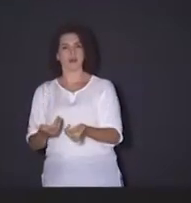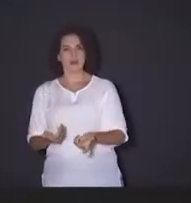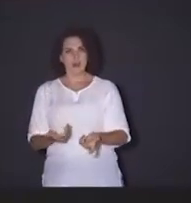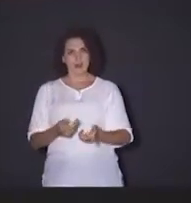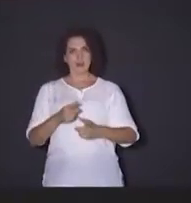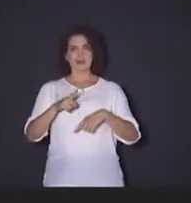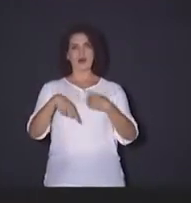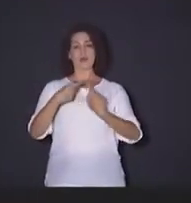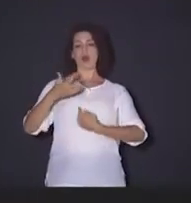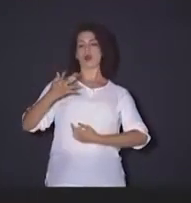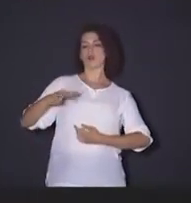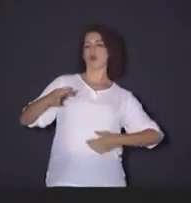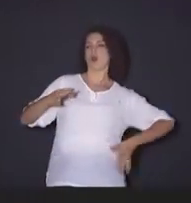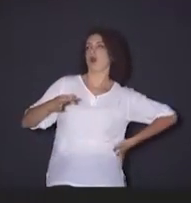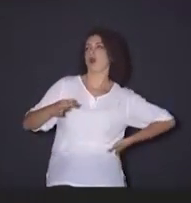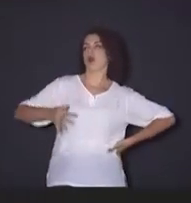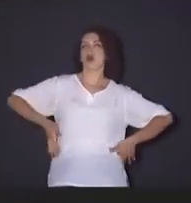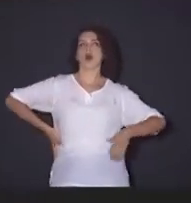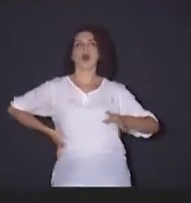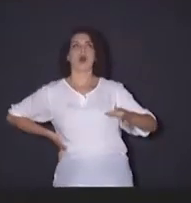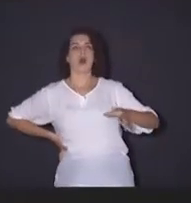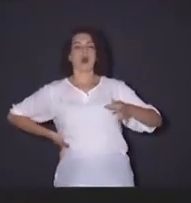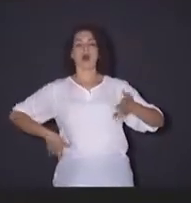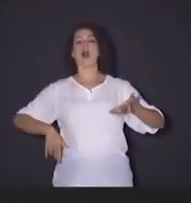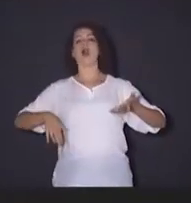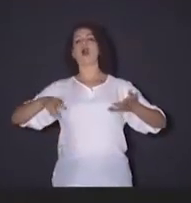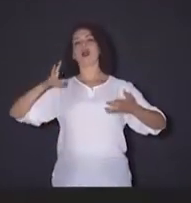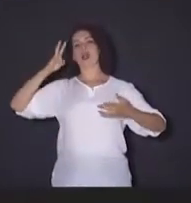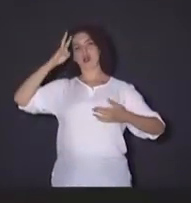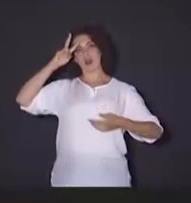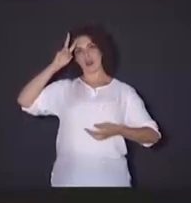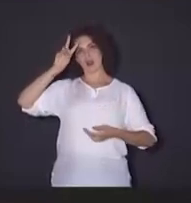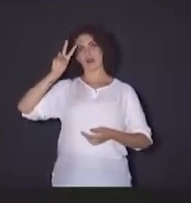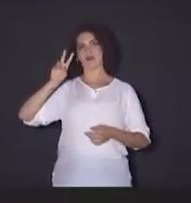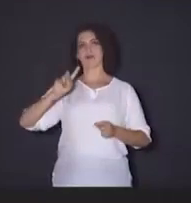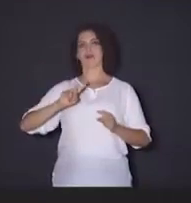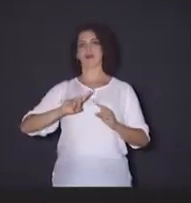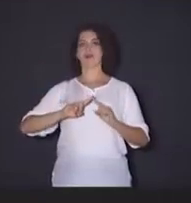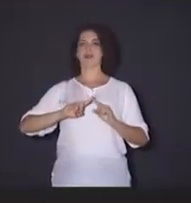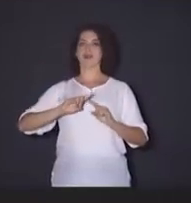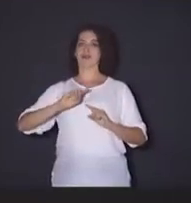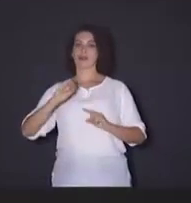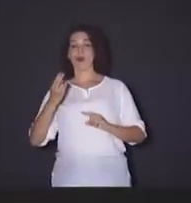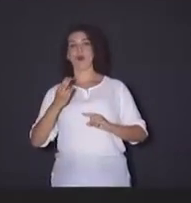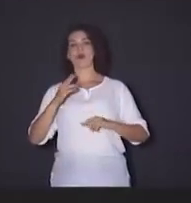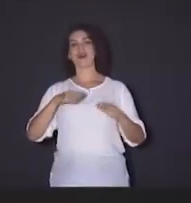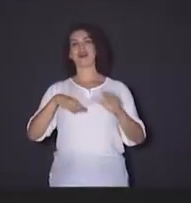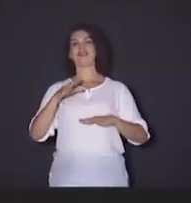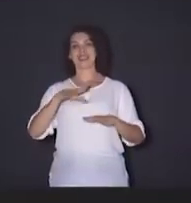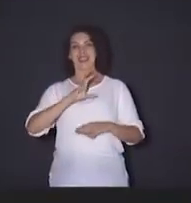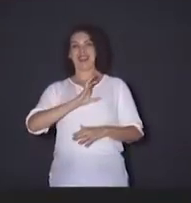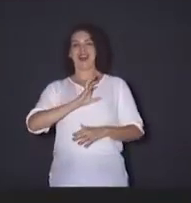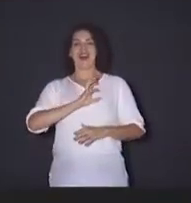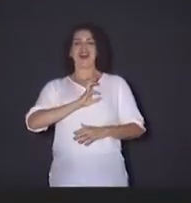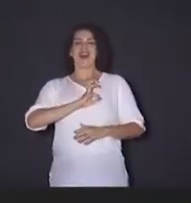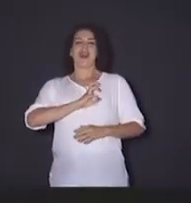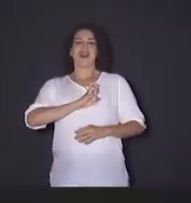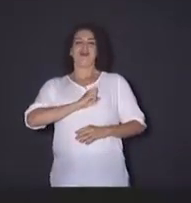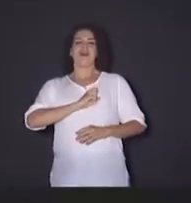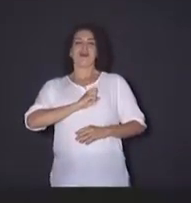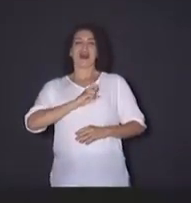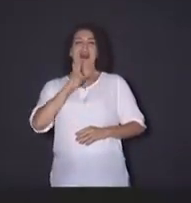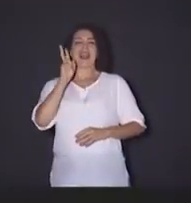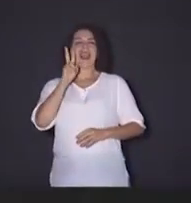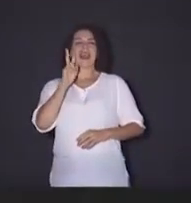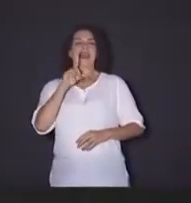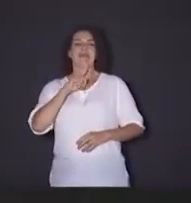tem pulmão, fígado, coração, né? Mas... Ou então, quando a gente está amando também, né? A gente lembra